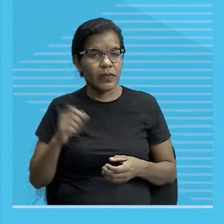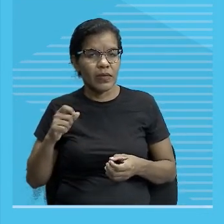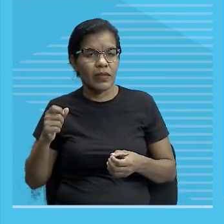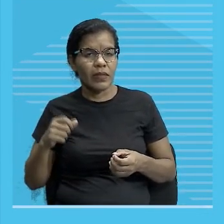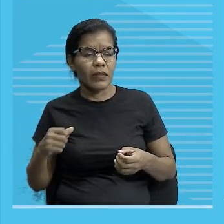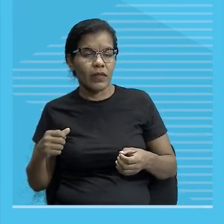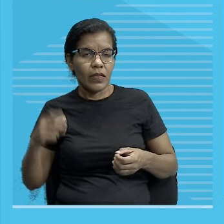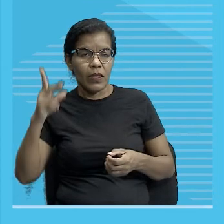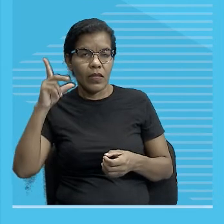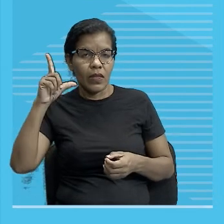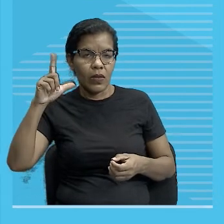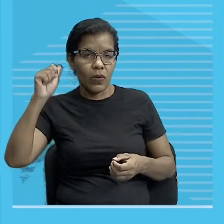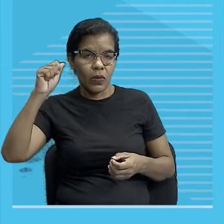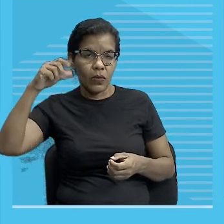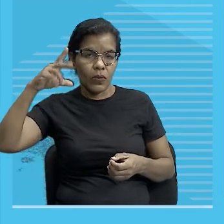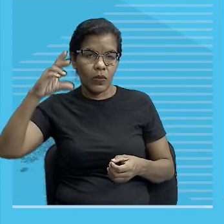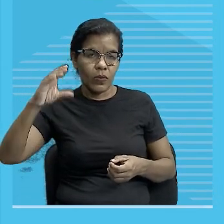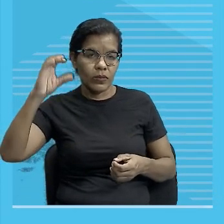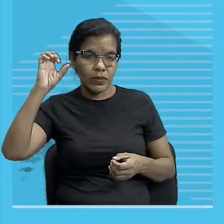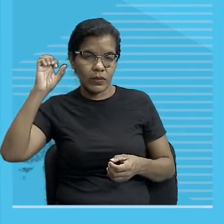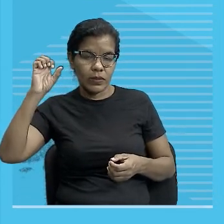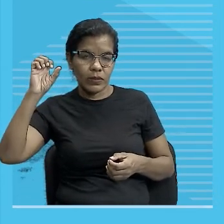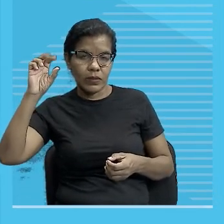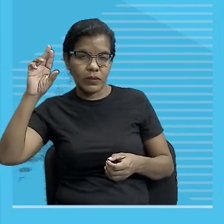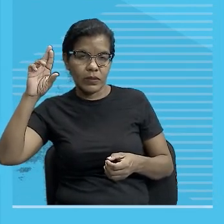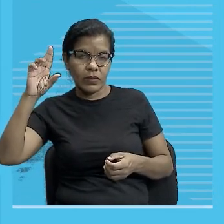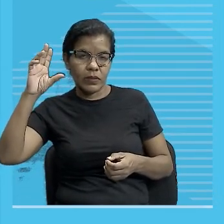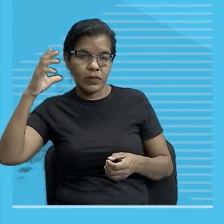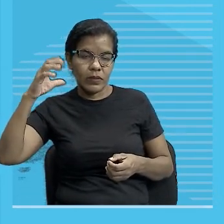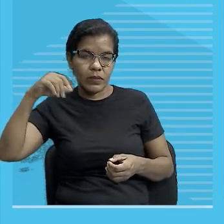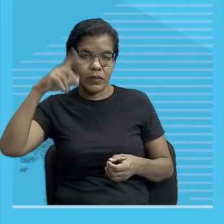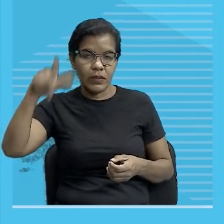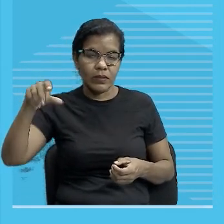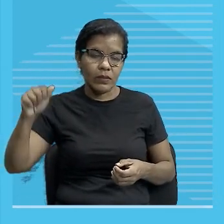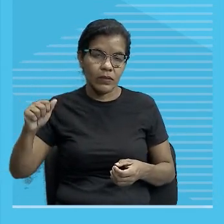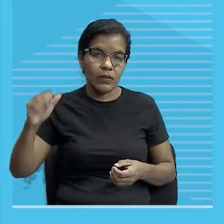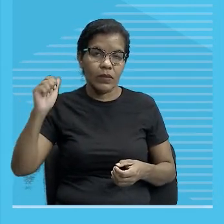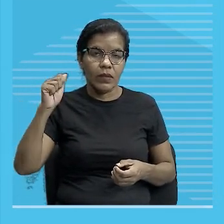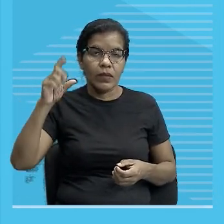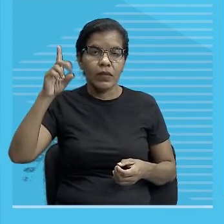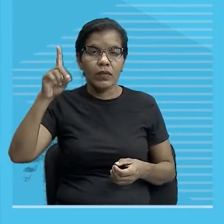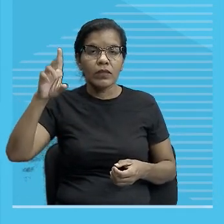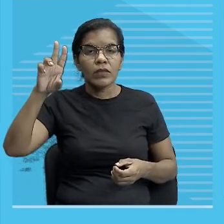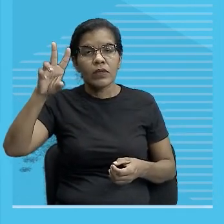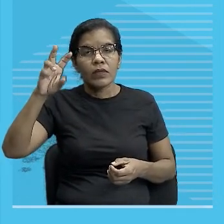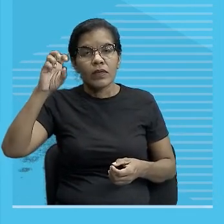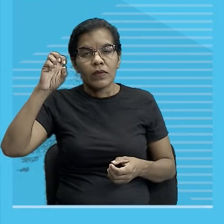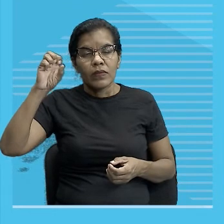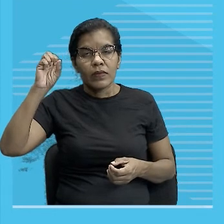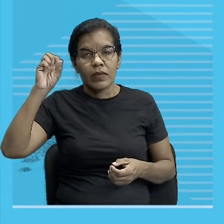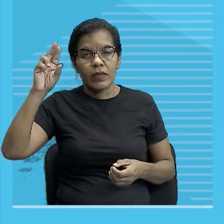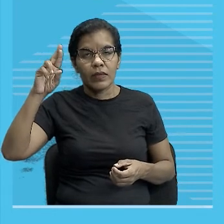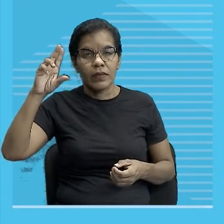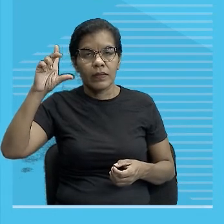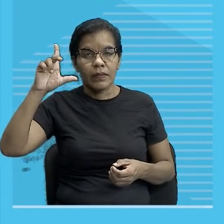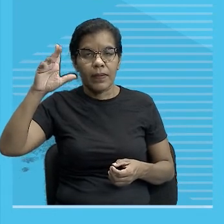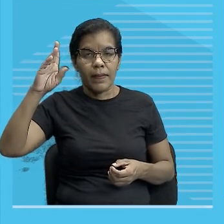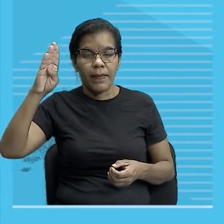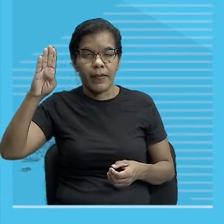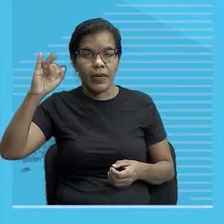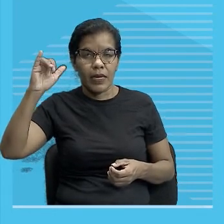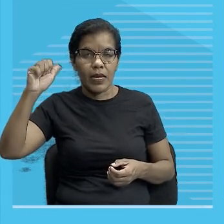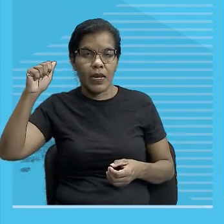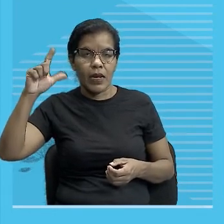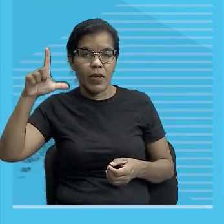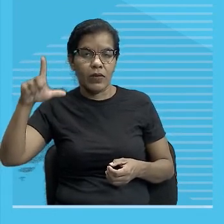instrumento? É quando você, mediante o processo verbal, indica um instrumento que serviu para praticar